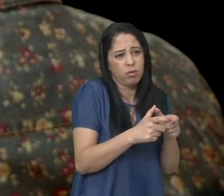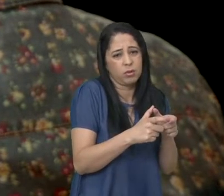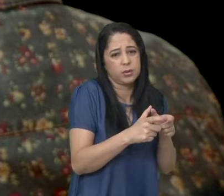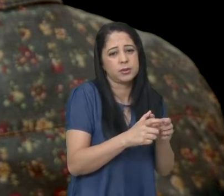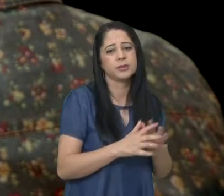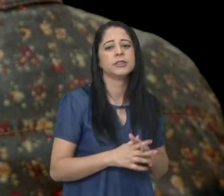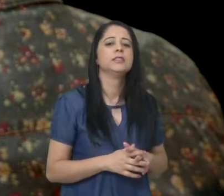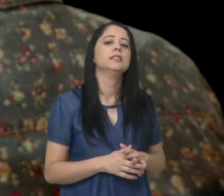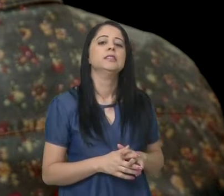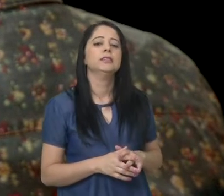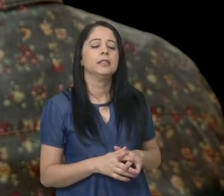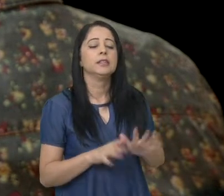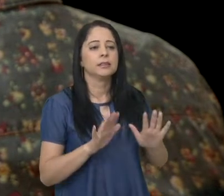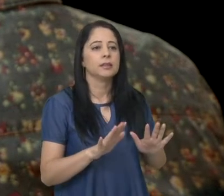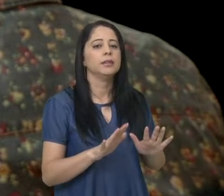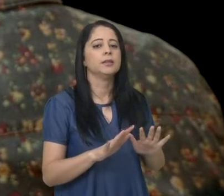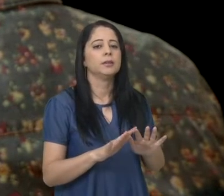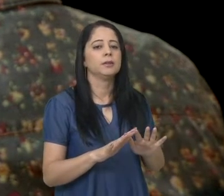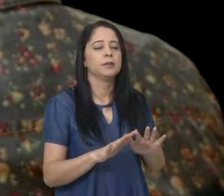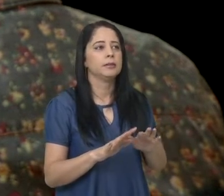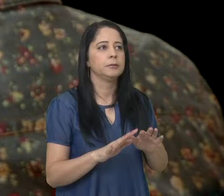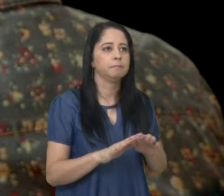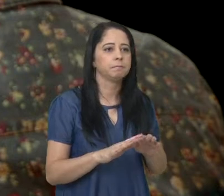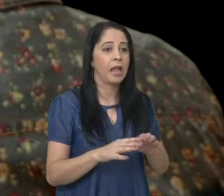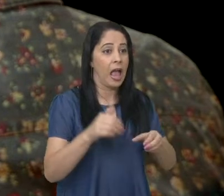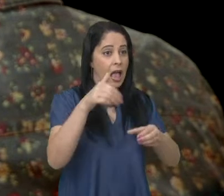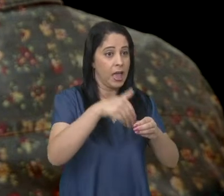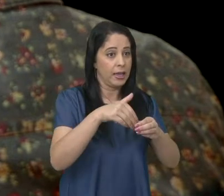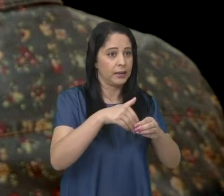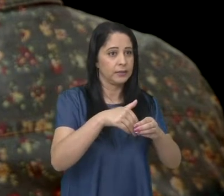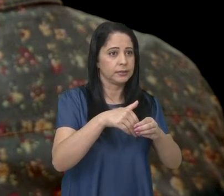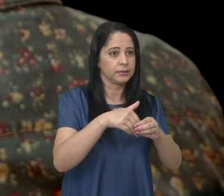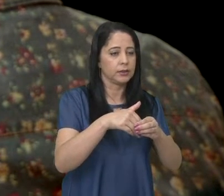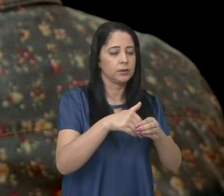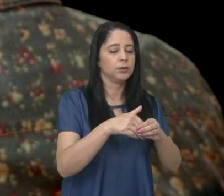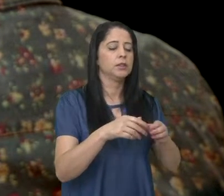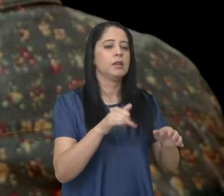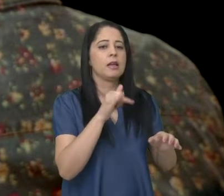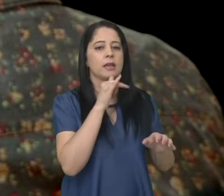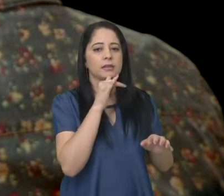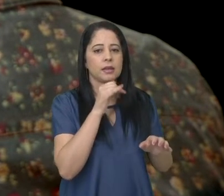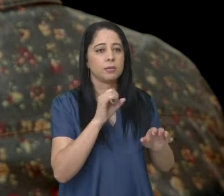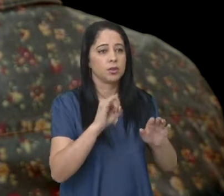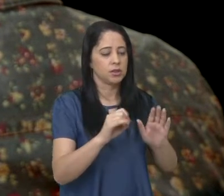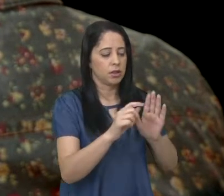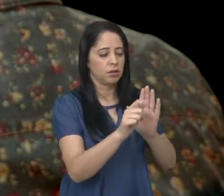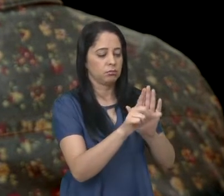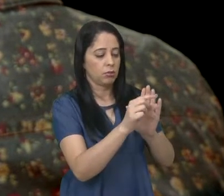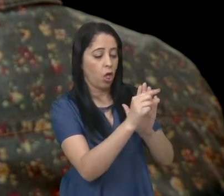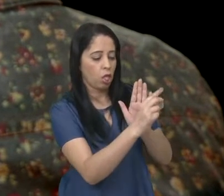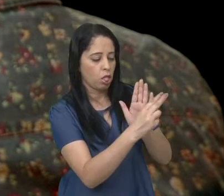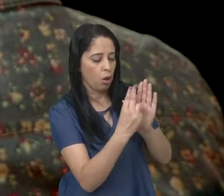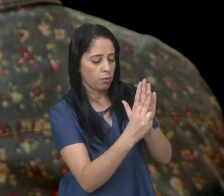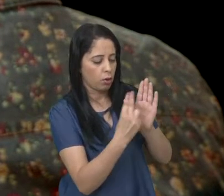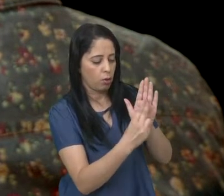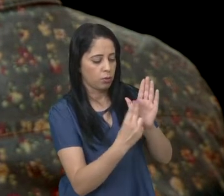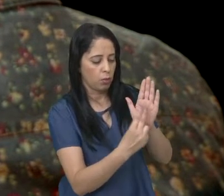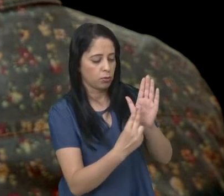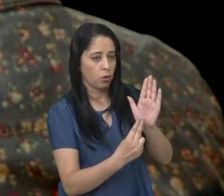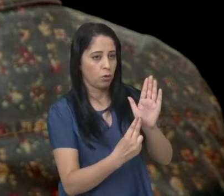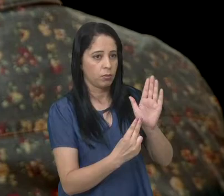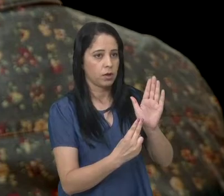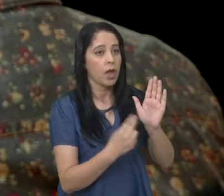maior dificuldade, que nós tivemos a eleição por lista. Se for por lista, eu defendo a tese da